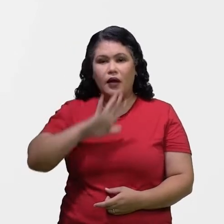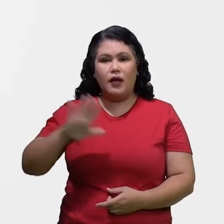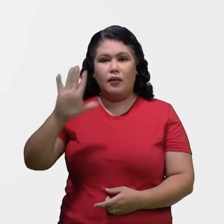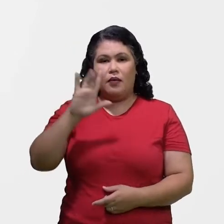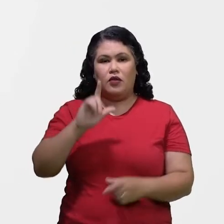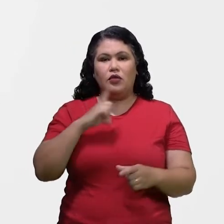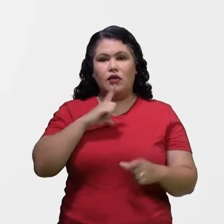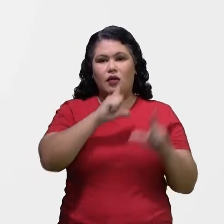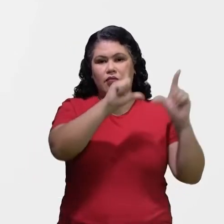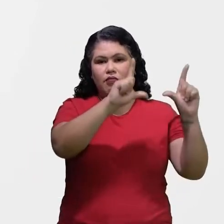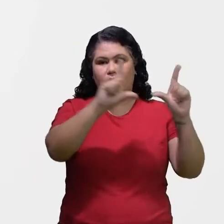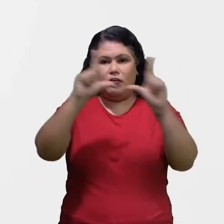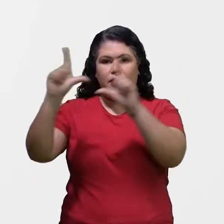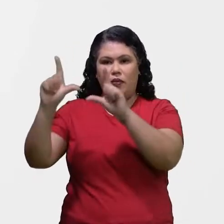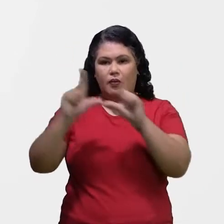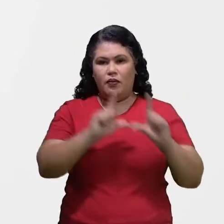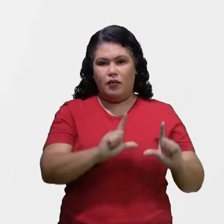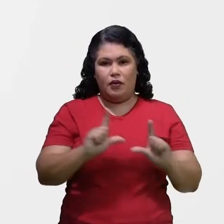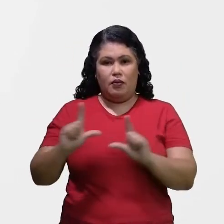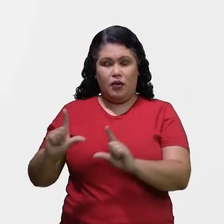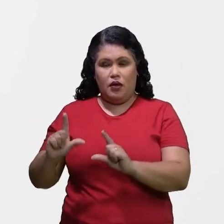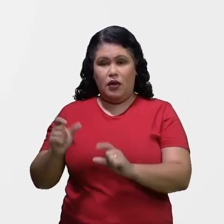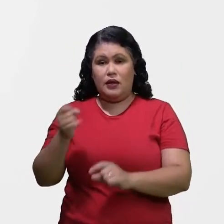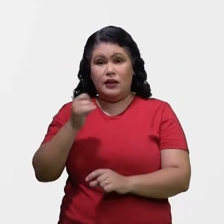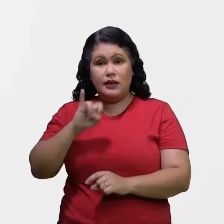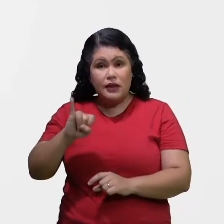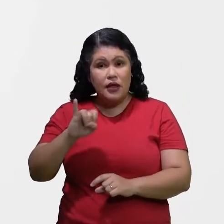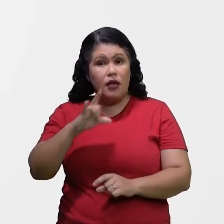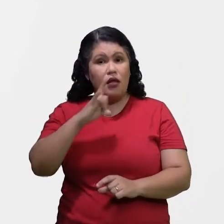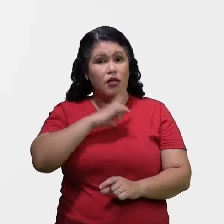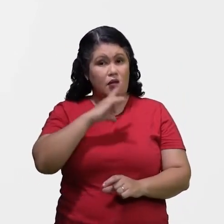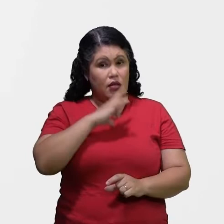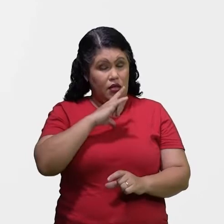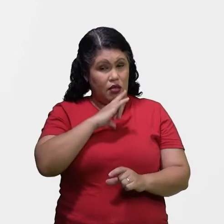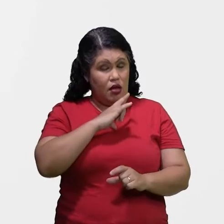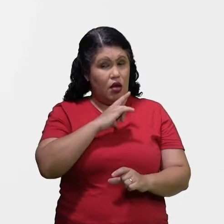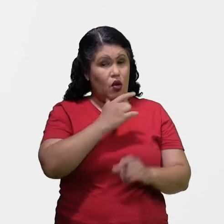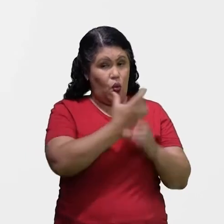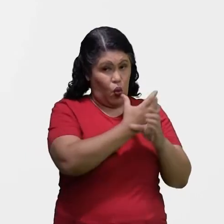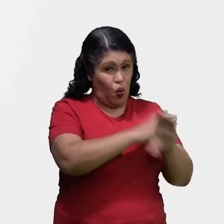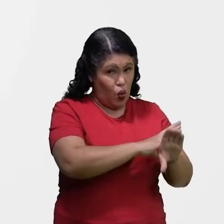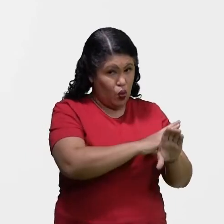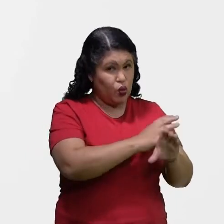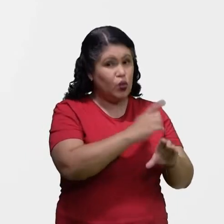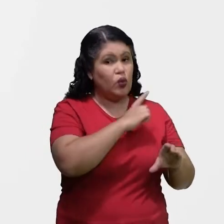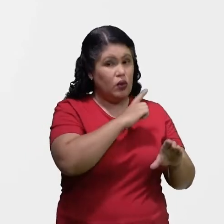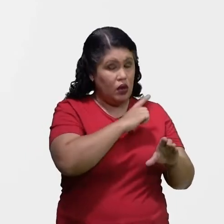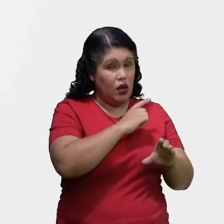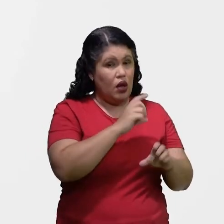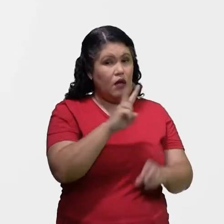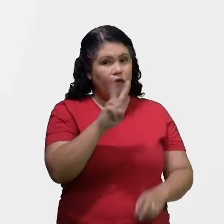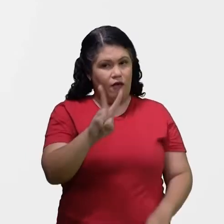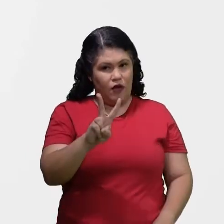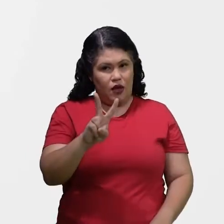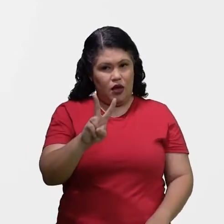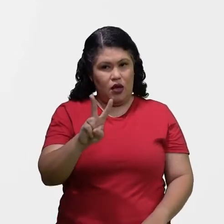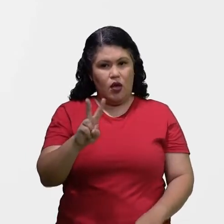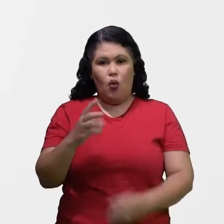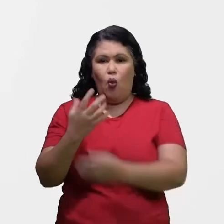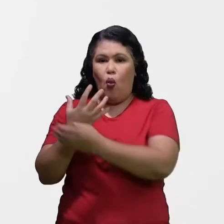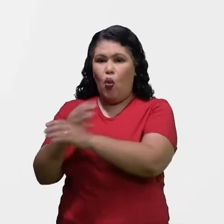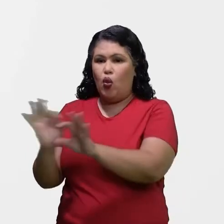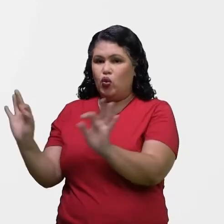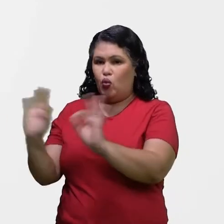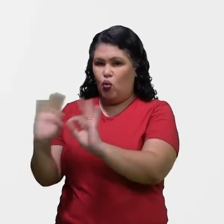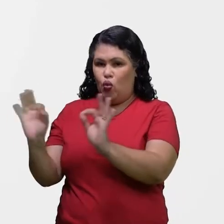como vertebrado, que possui vértebra, ou invertebrado, que são aqueles animais que